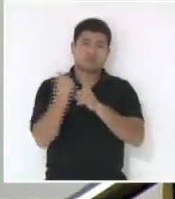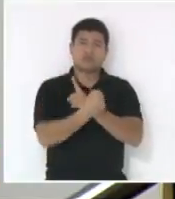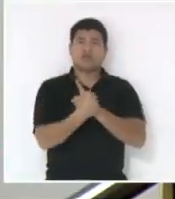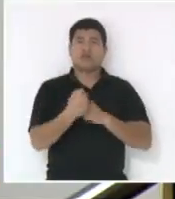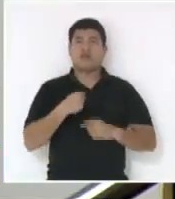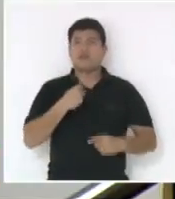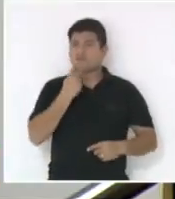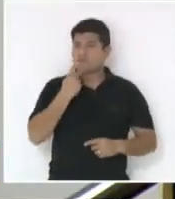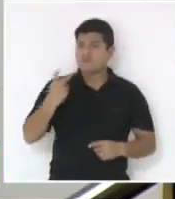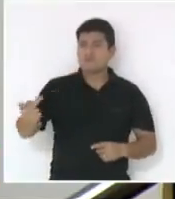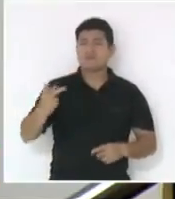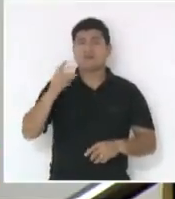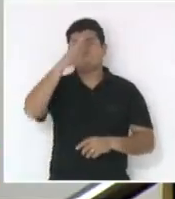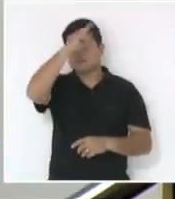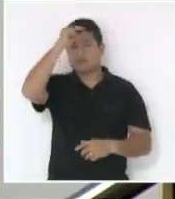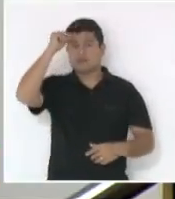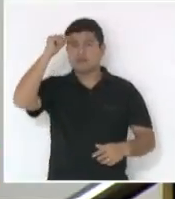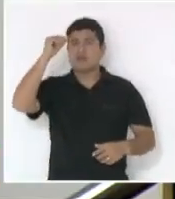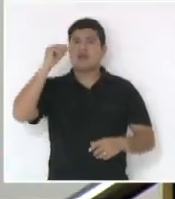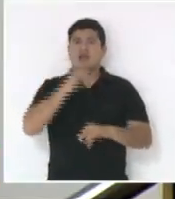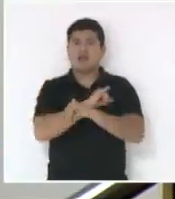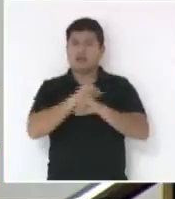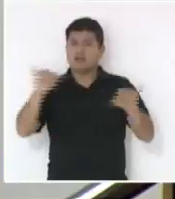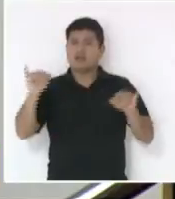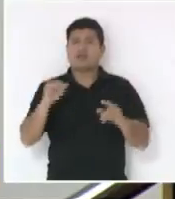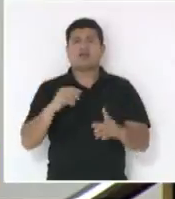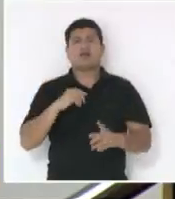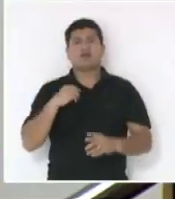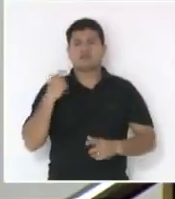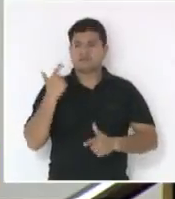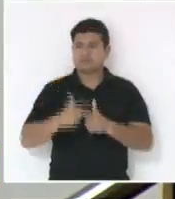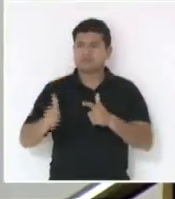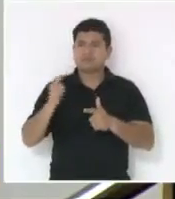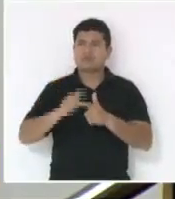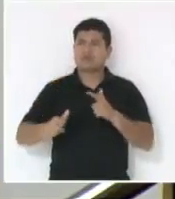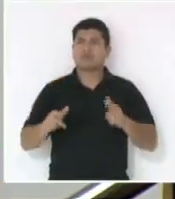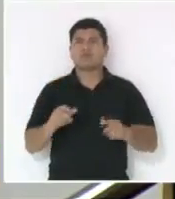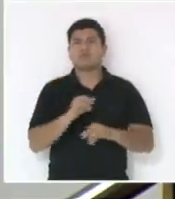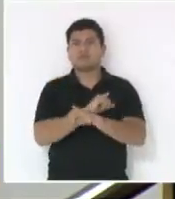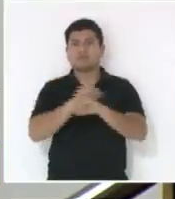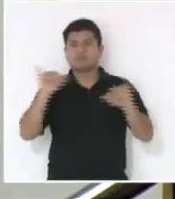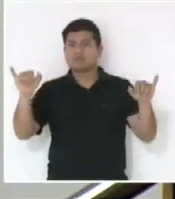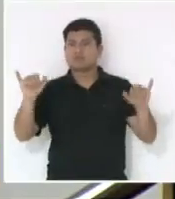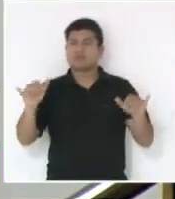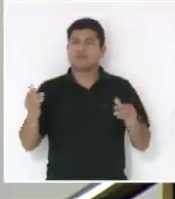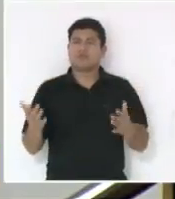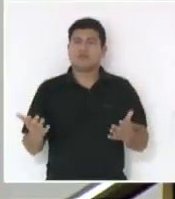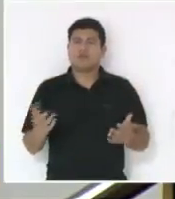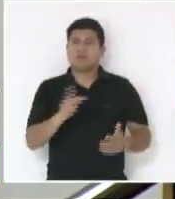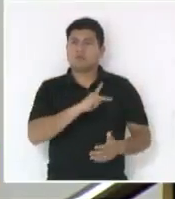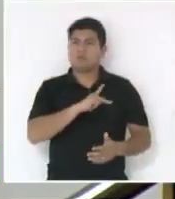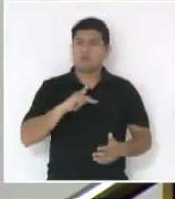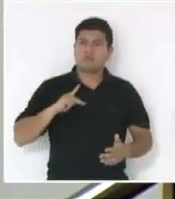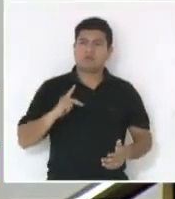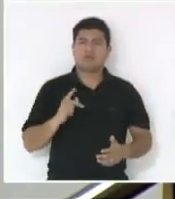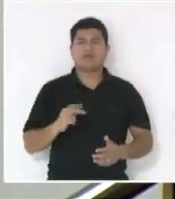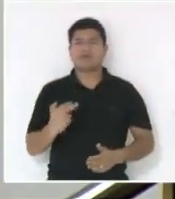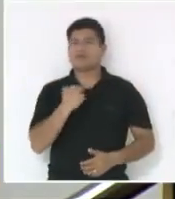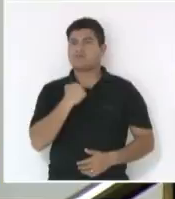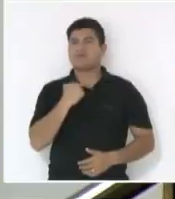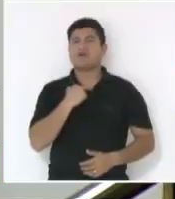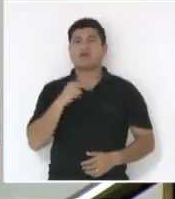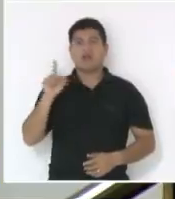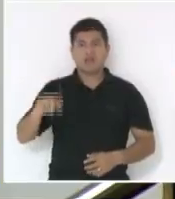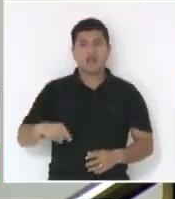prefeito que está para fazer calamidade pública. Não pode. Então, é uma calamidade social, senhor presidente. Se o senhor me